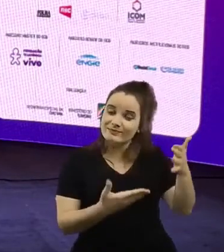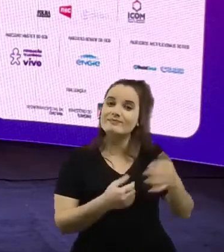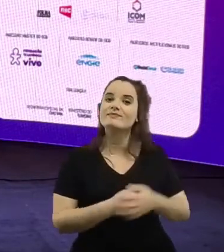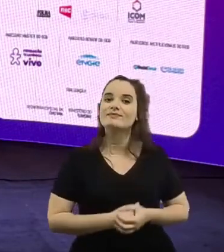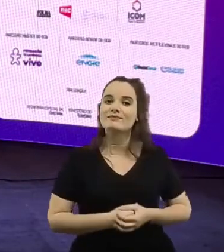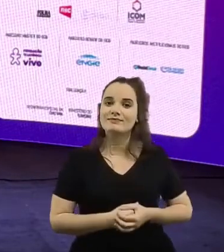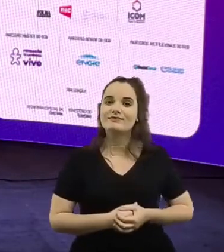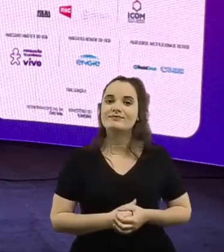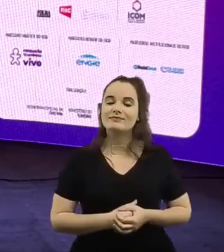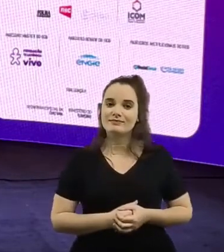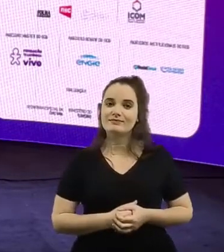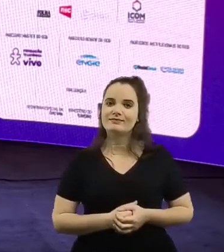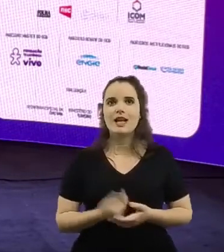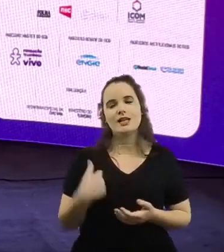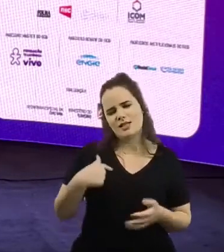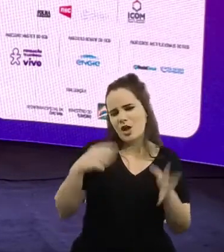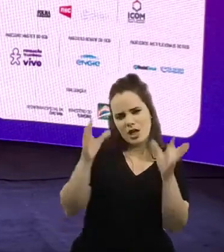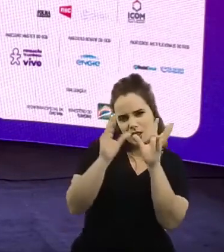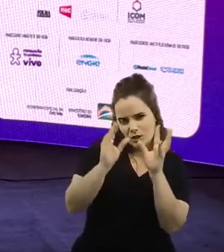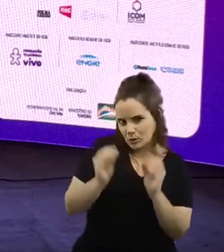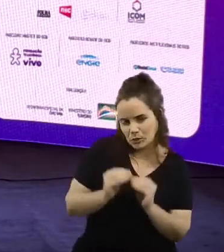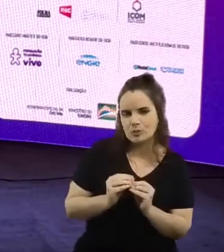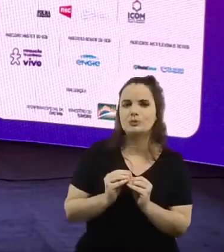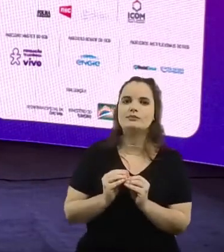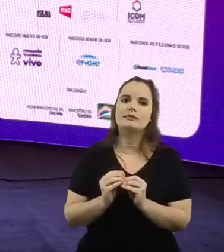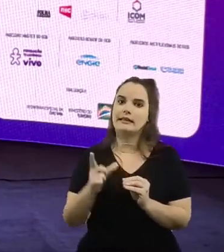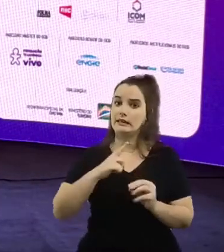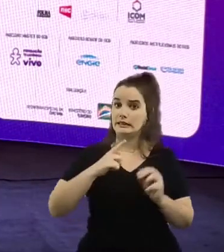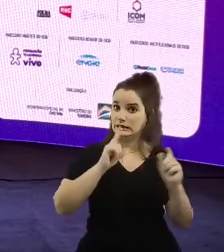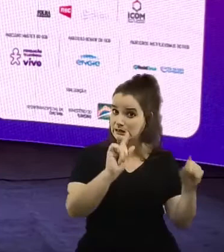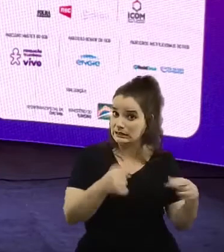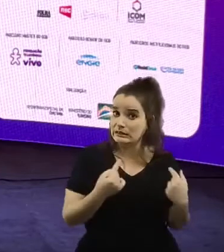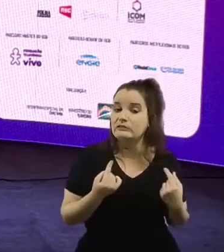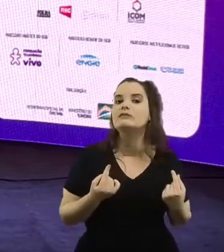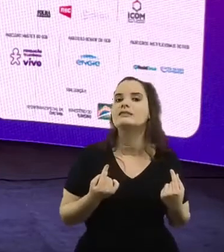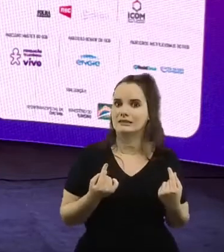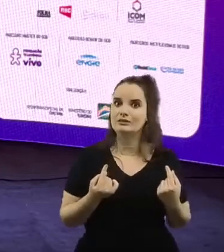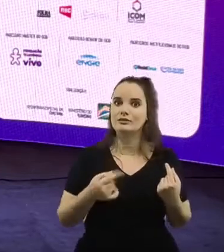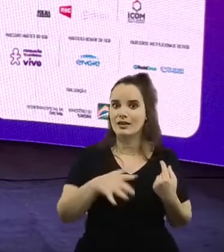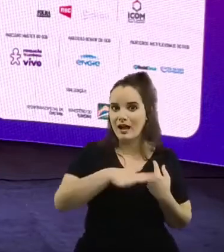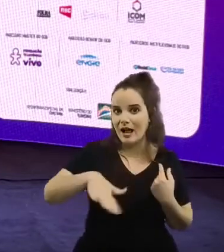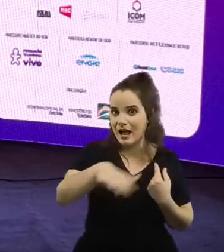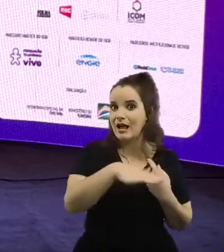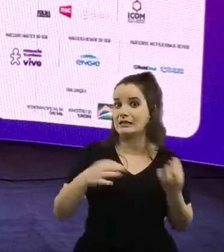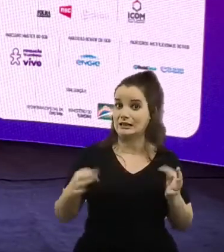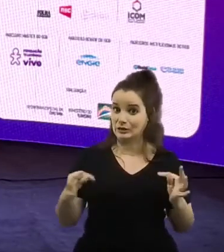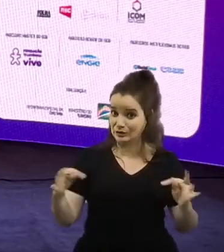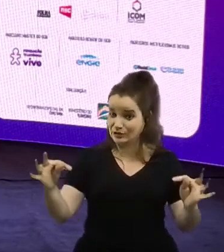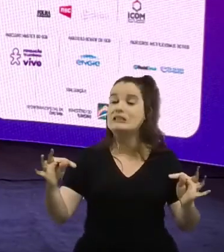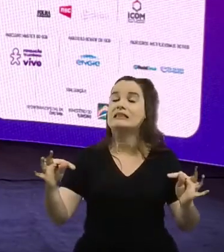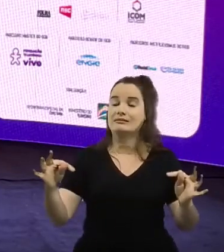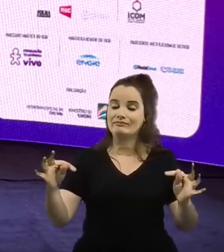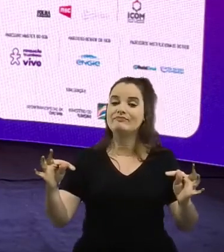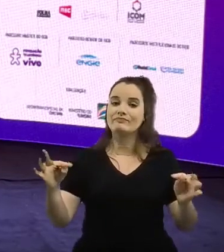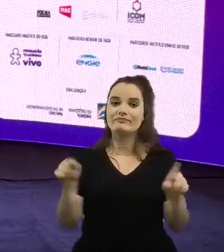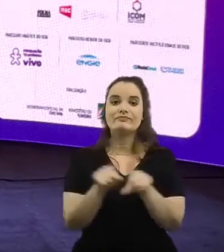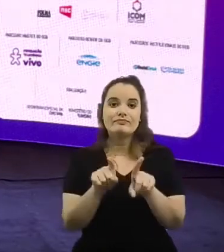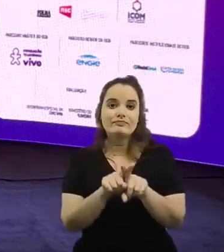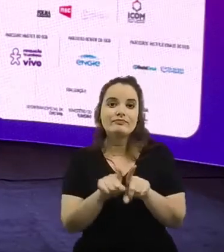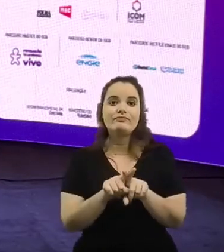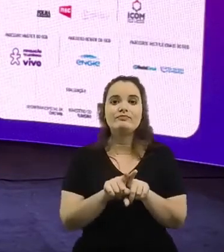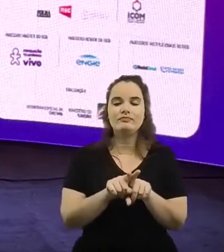forma sucinta os desafios da tecnologia e trazer como a IoT um